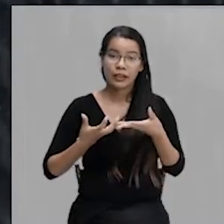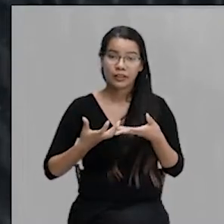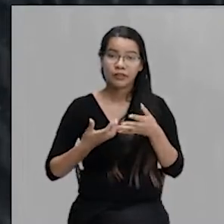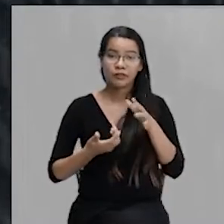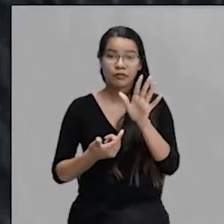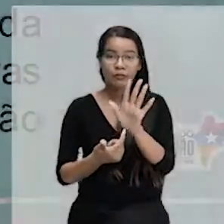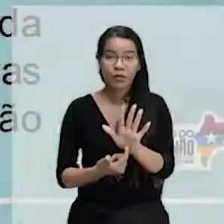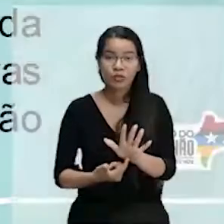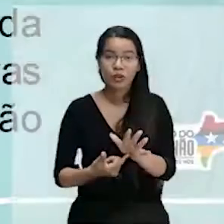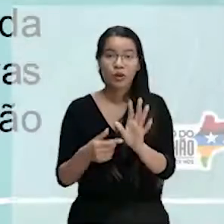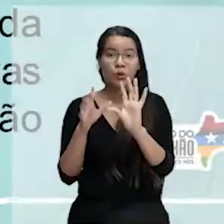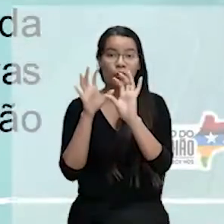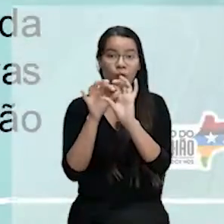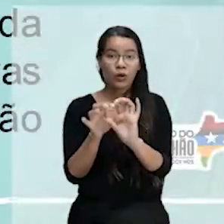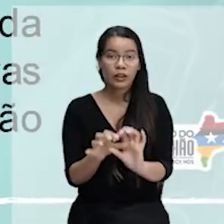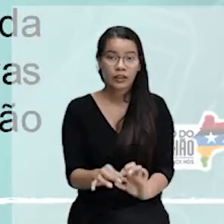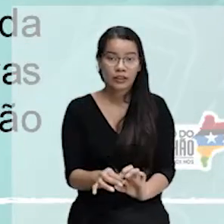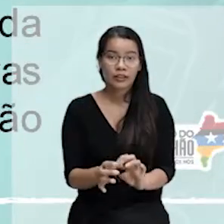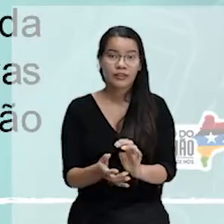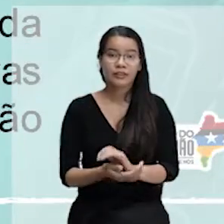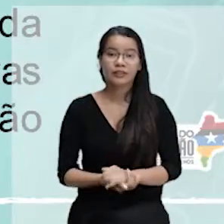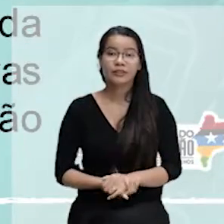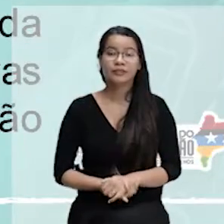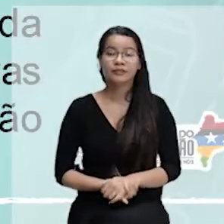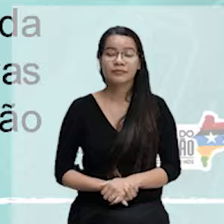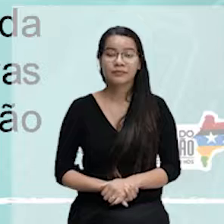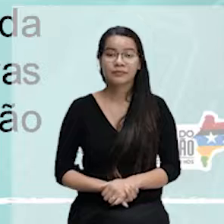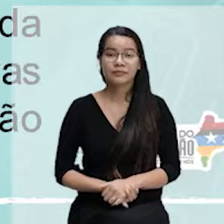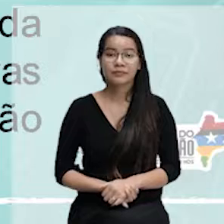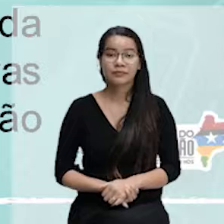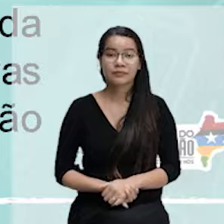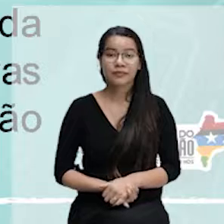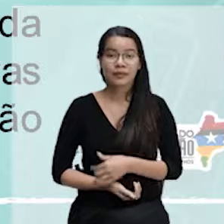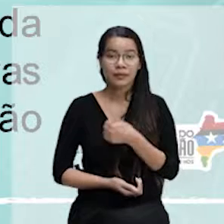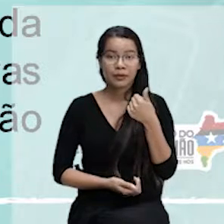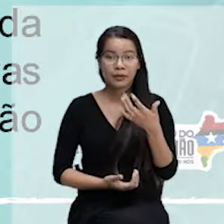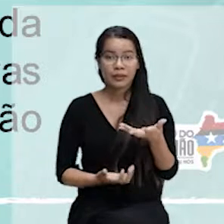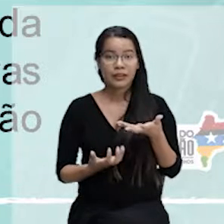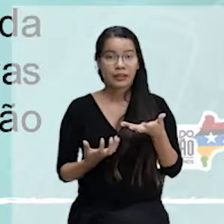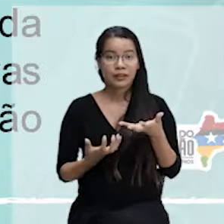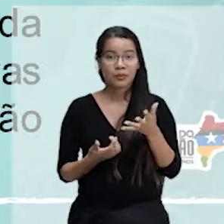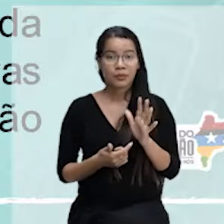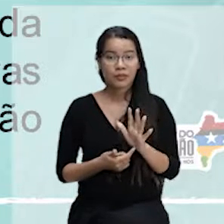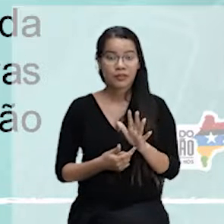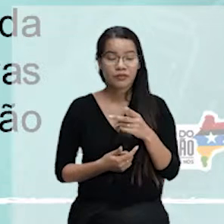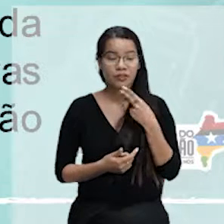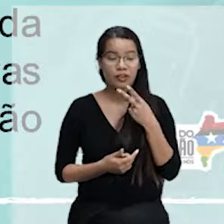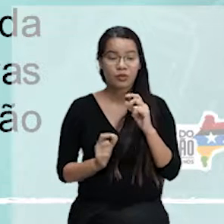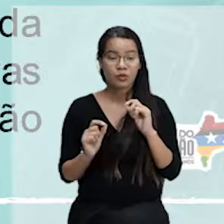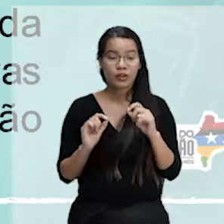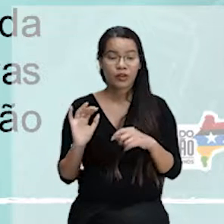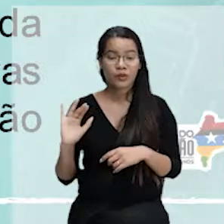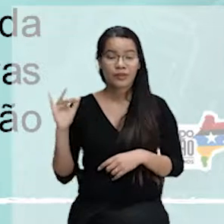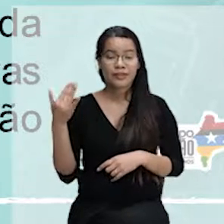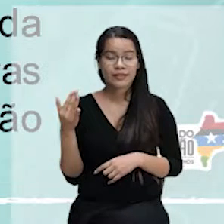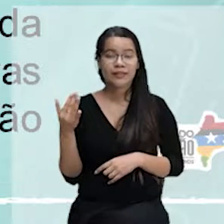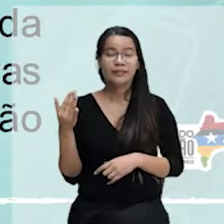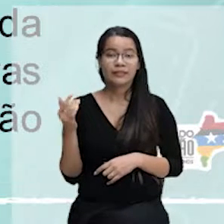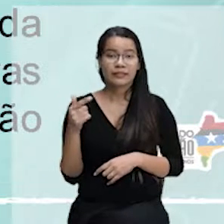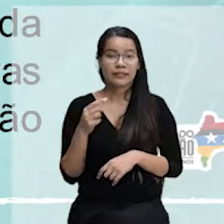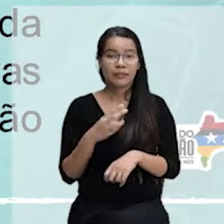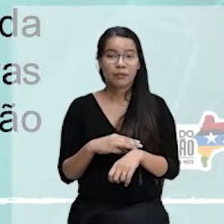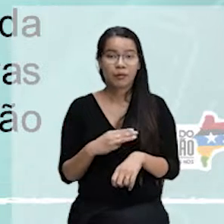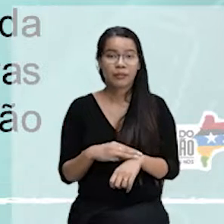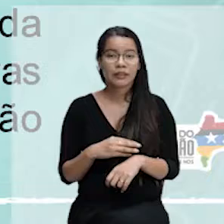contexto da época, eu não vou chegar logo chegando. Eu vou primeiro te ambientar, falar sobre o que acontecia naquele momento,